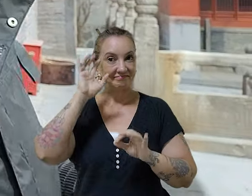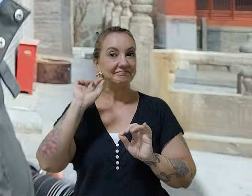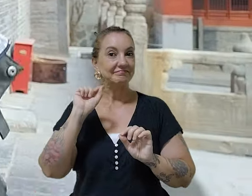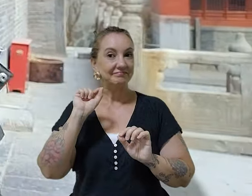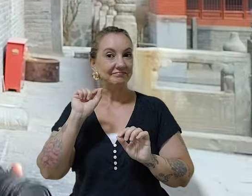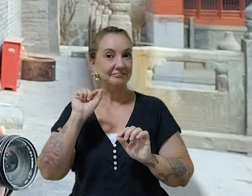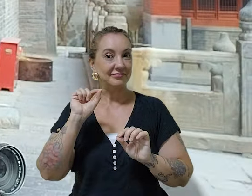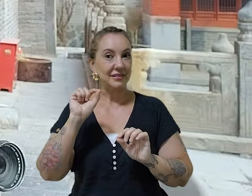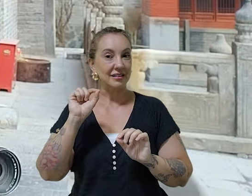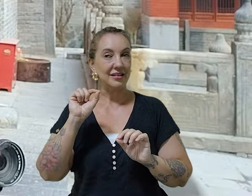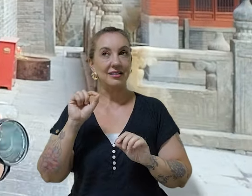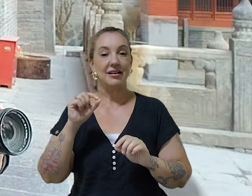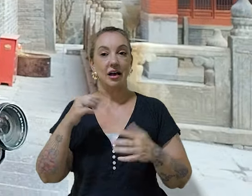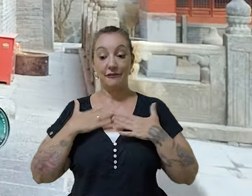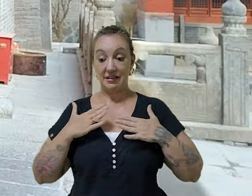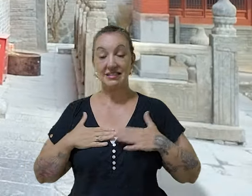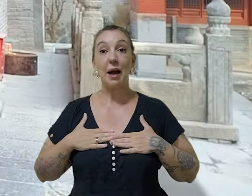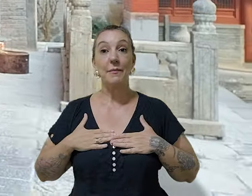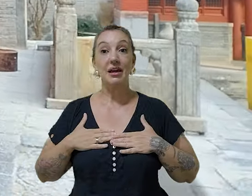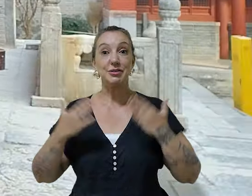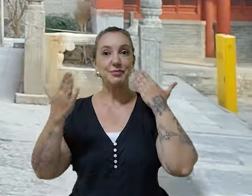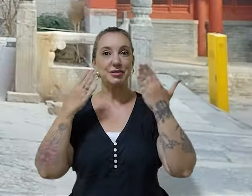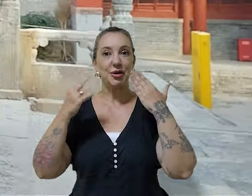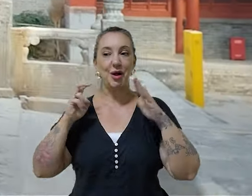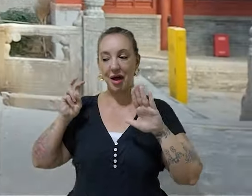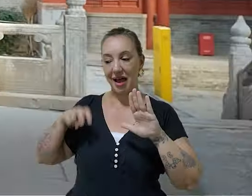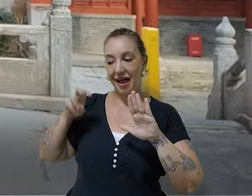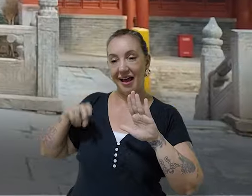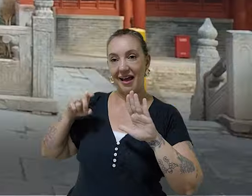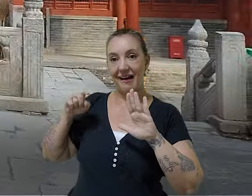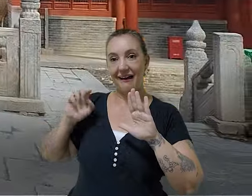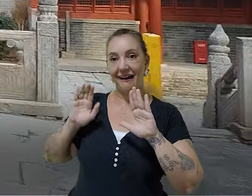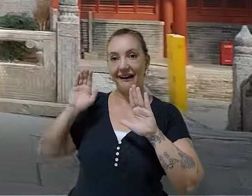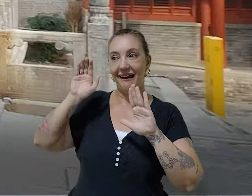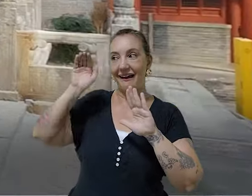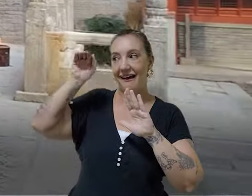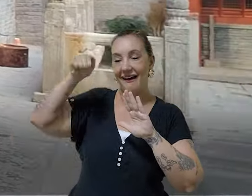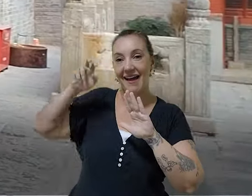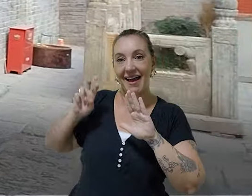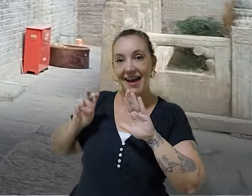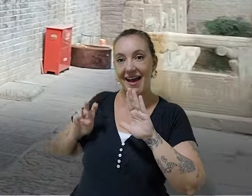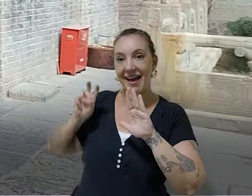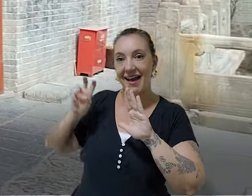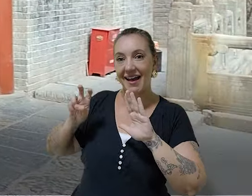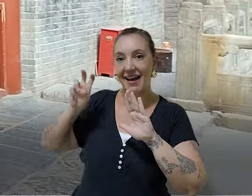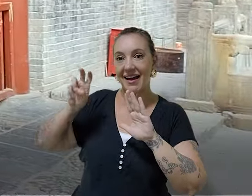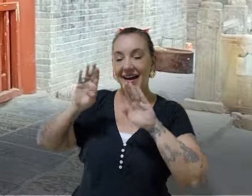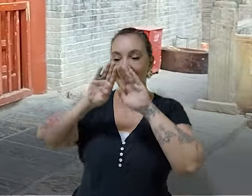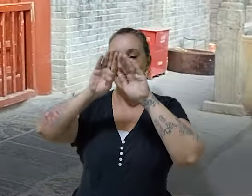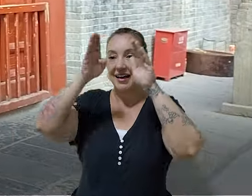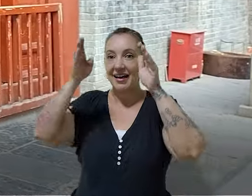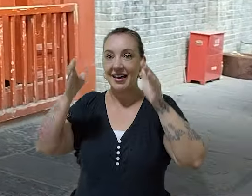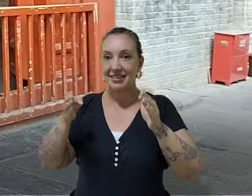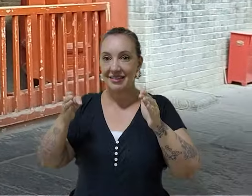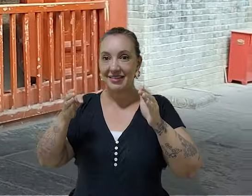psicologicamente, mentalmente, fisicamente, para subir a montanha até a Gruta do